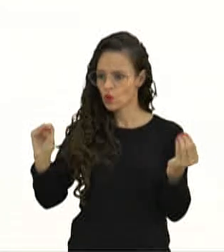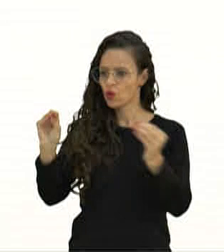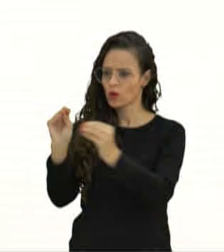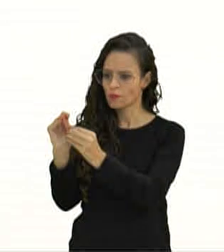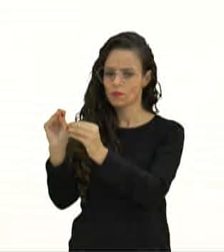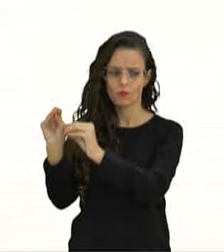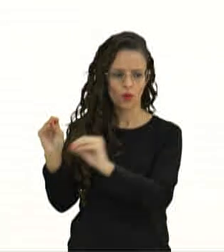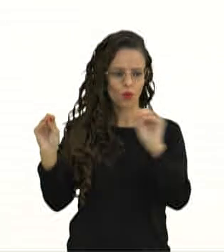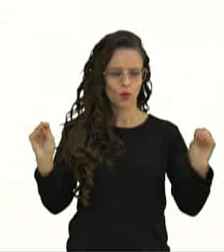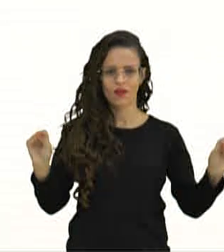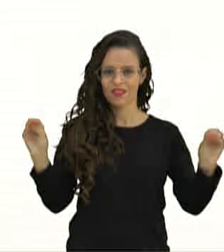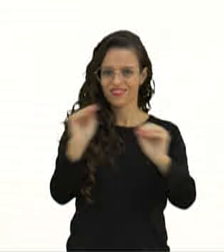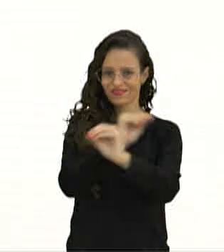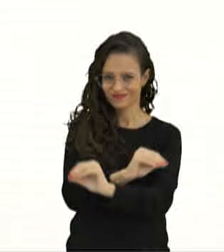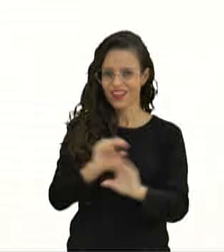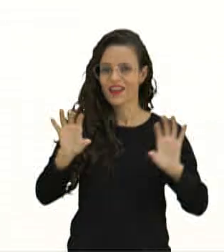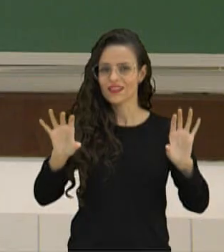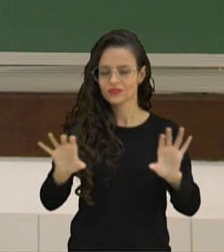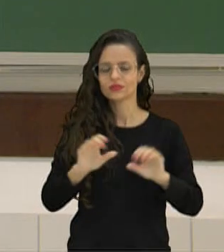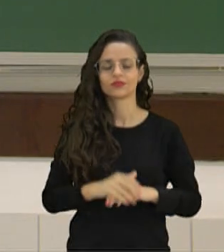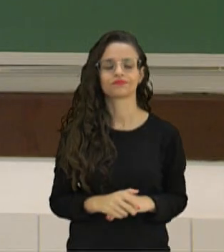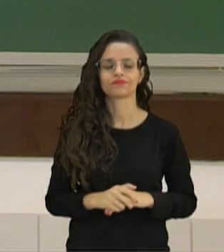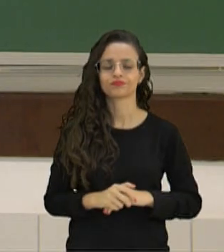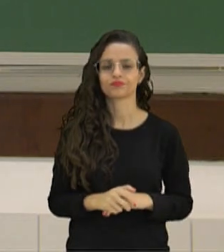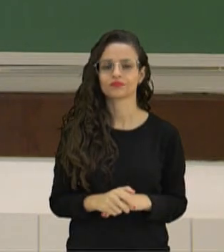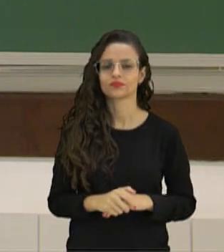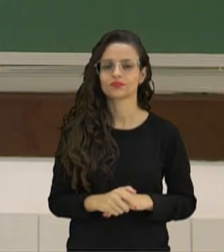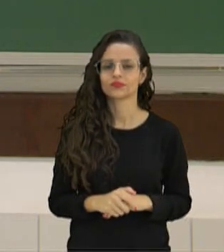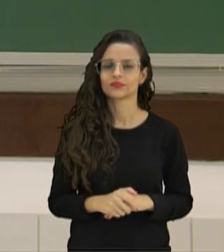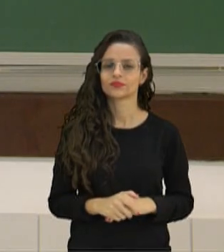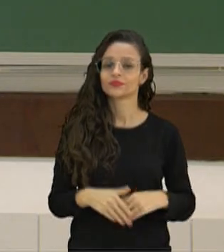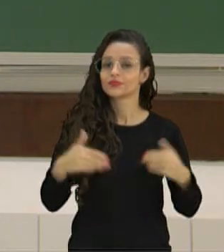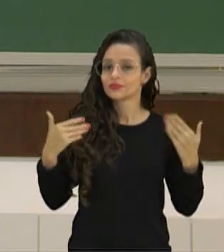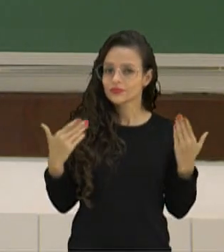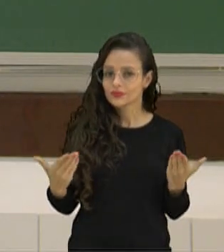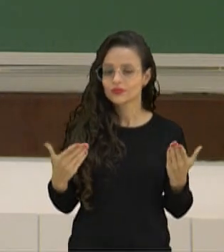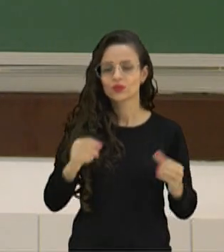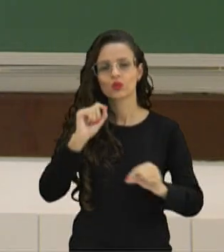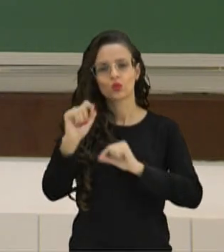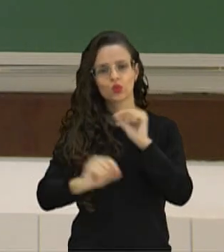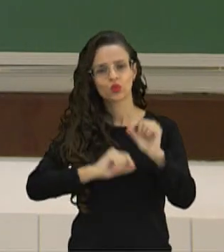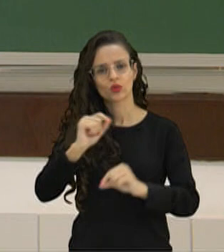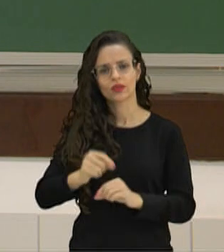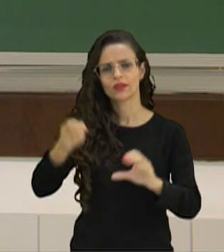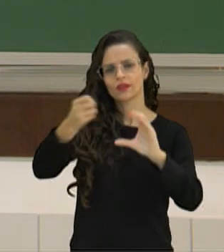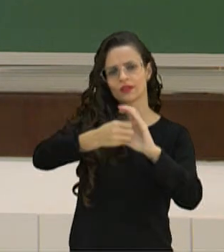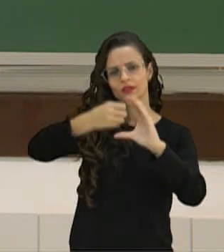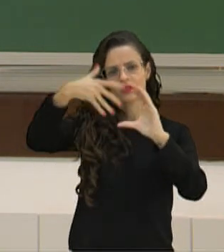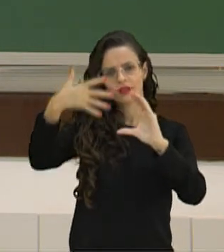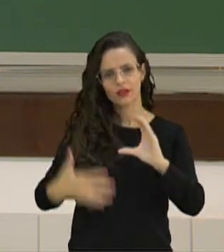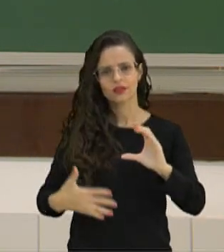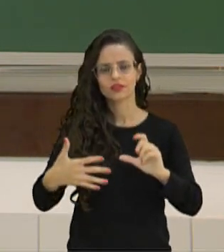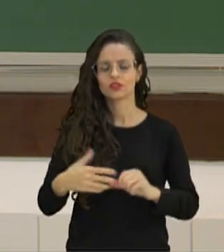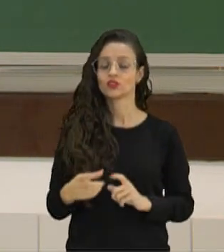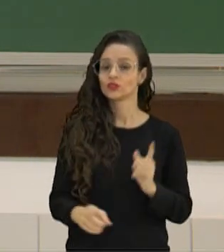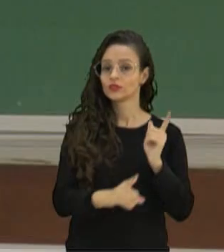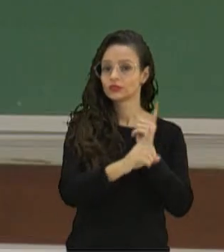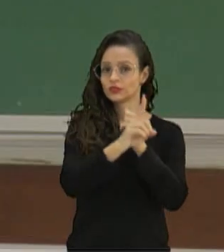da planta vizinha, fazer o cruzamento entre elas. E aí, quais foram as características que nós